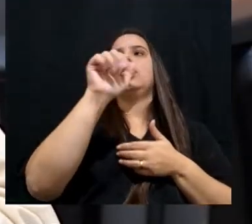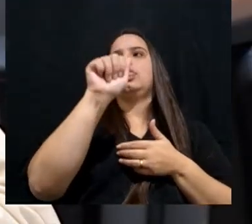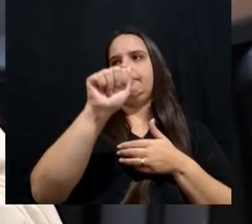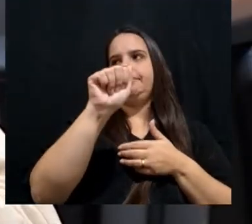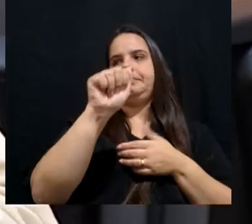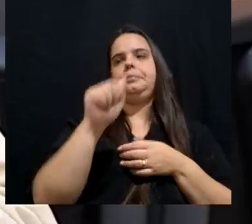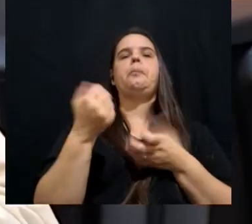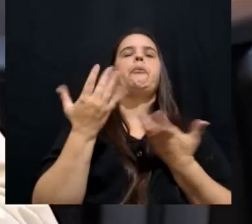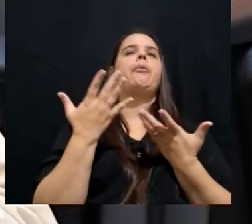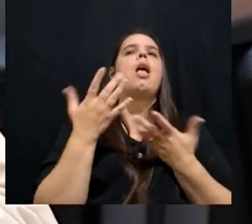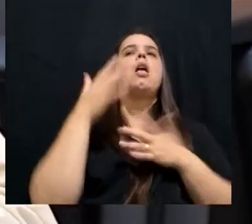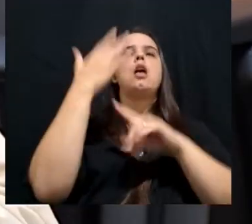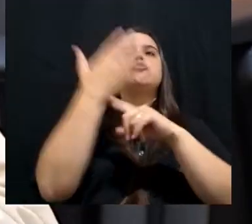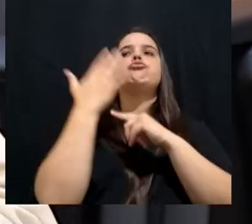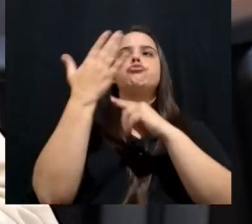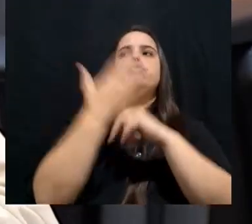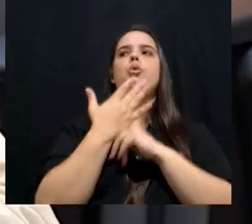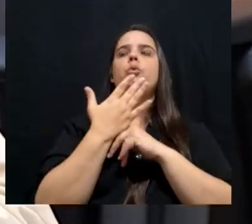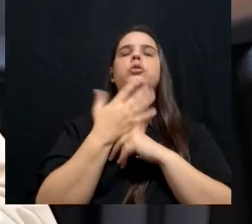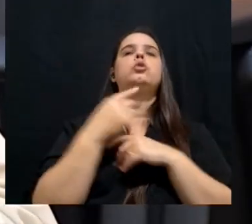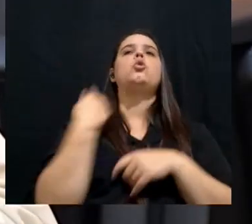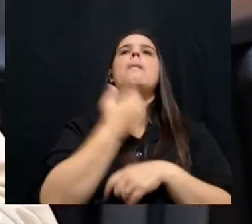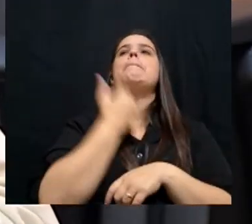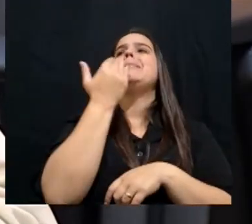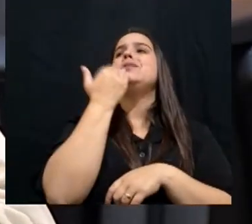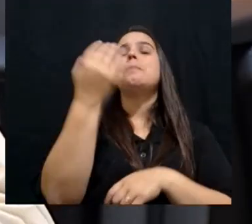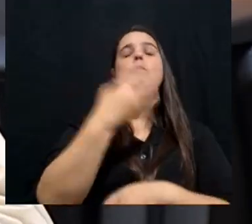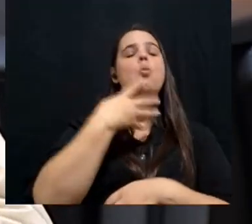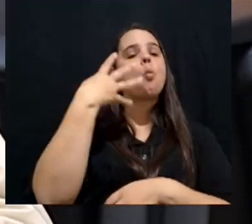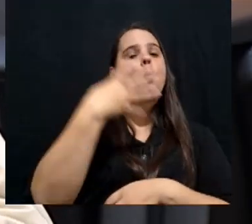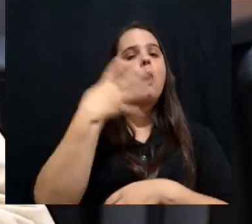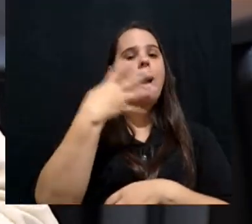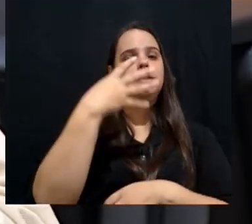gente pediu 4 carretas, porque cada carreta é um curso,